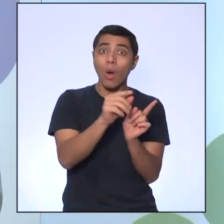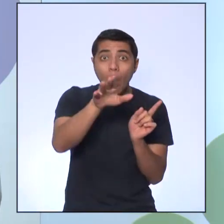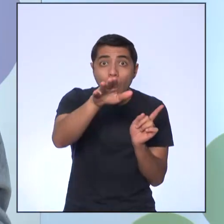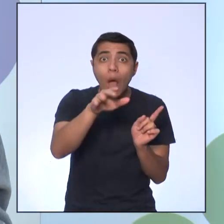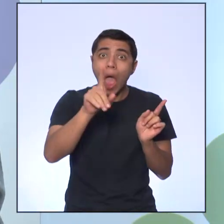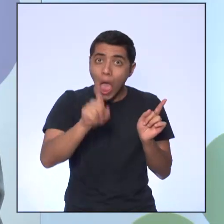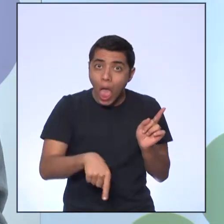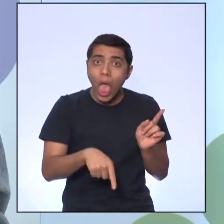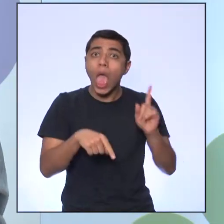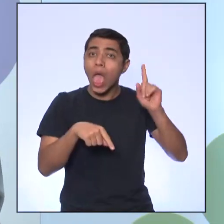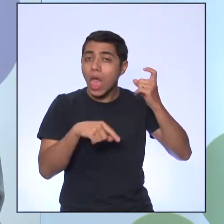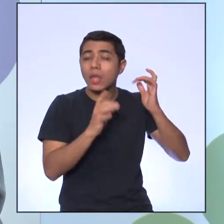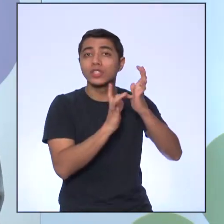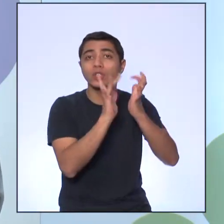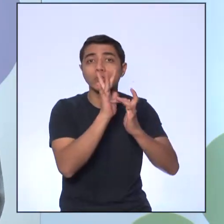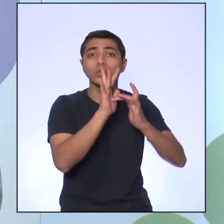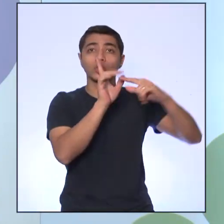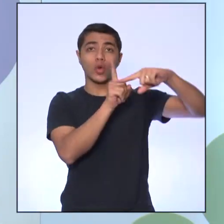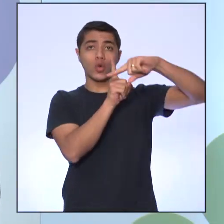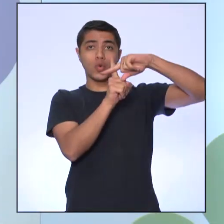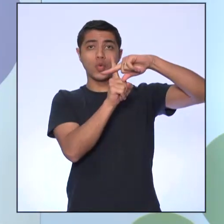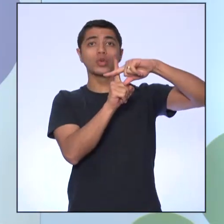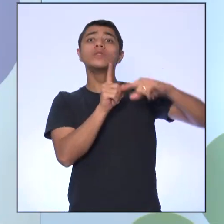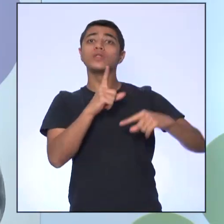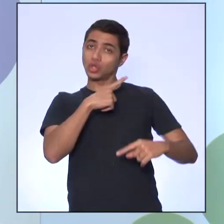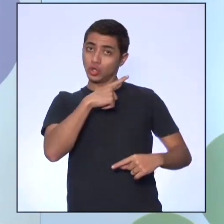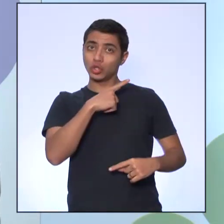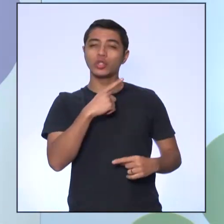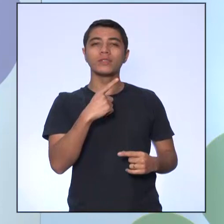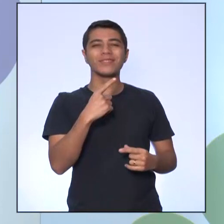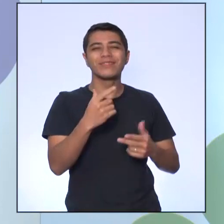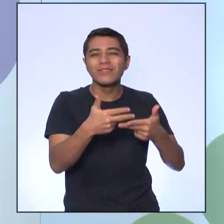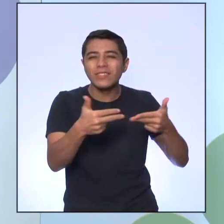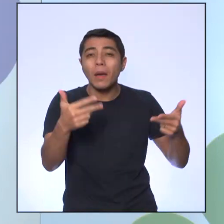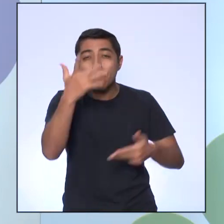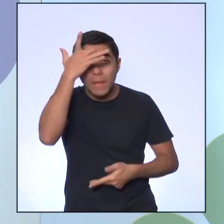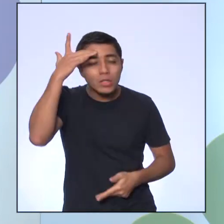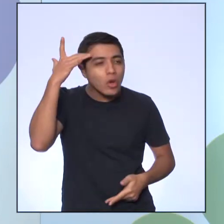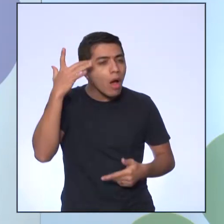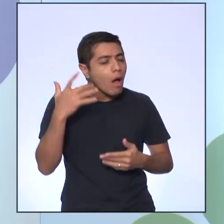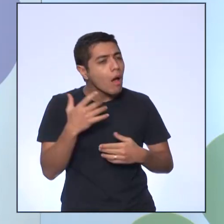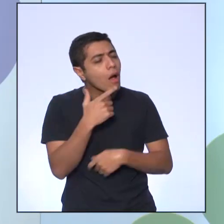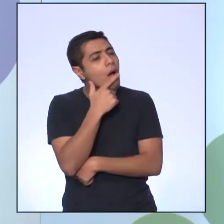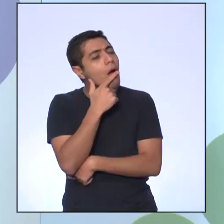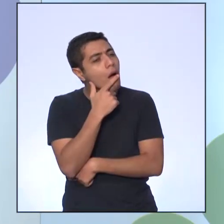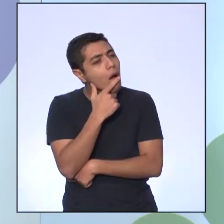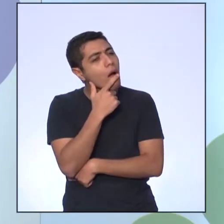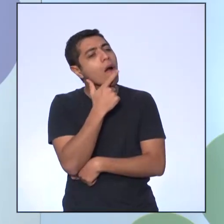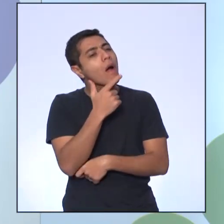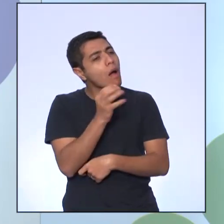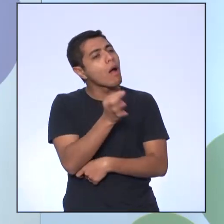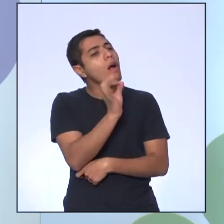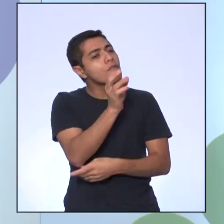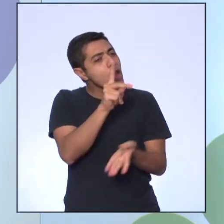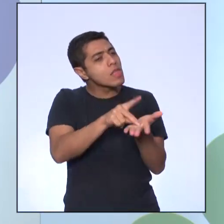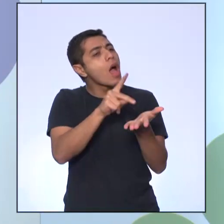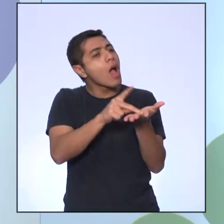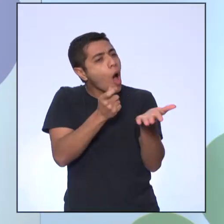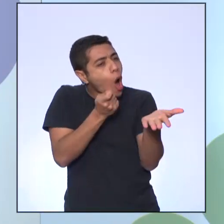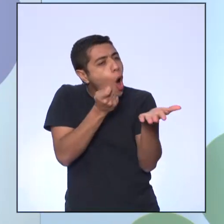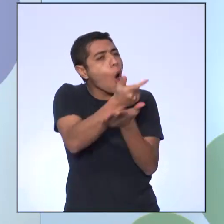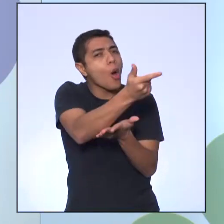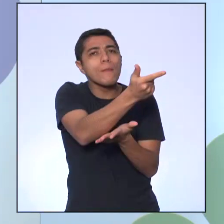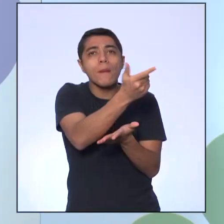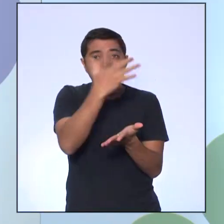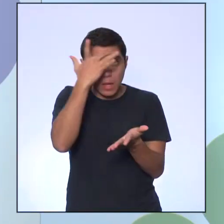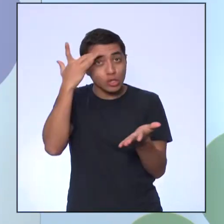pertencendo a Cristo ou Maria ou aos apóstolos, elas compravam para ter um objeto sagrado dentro de casa. E não era um